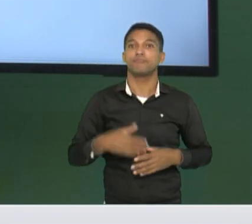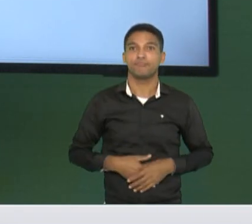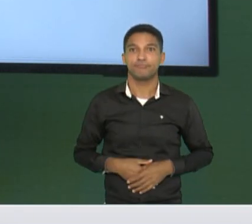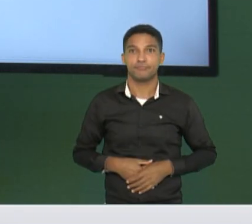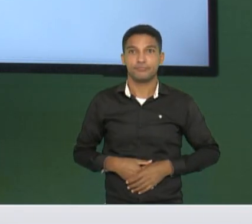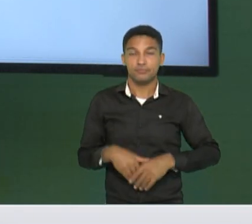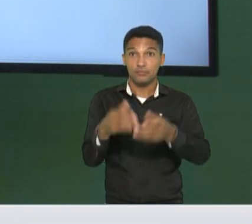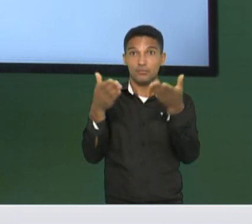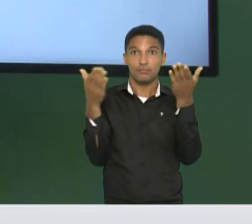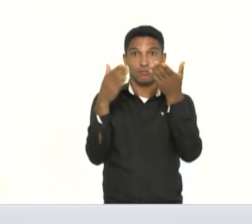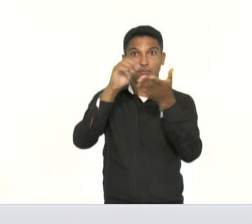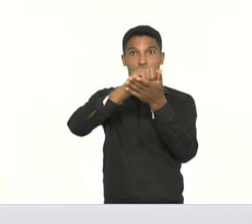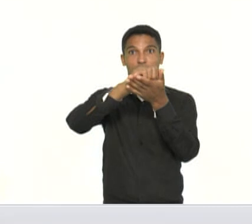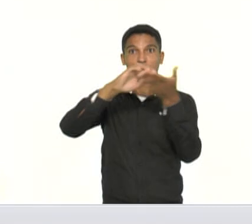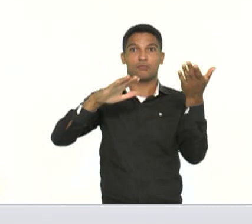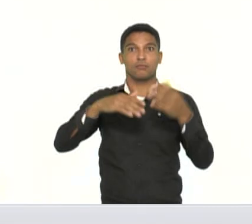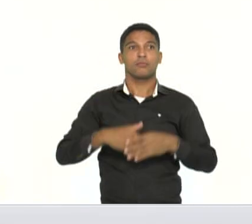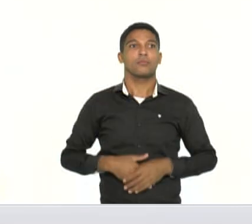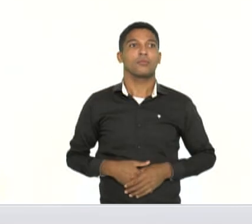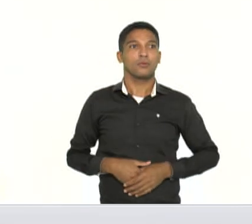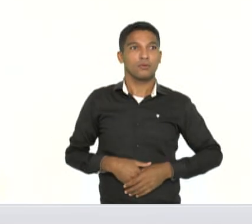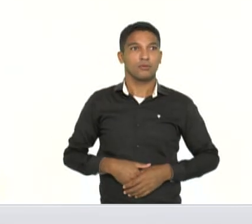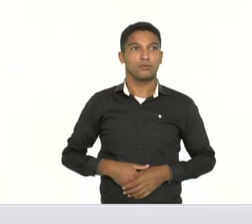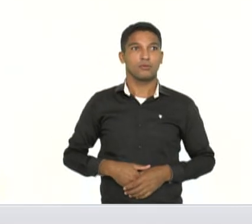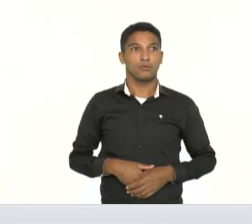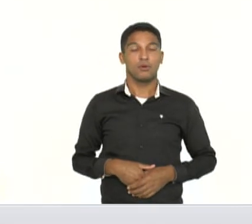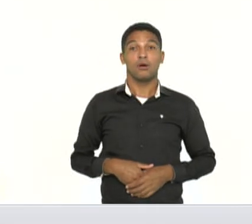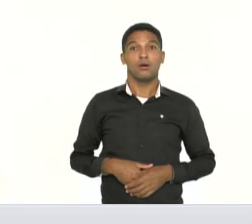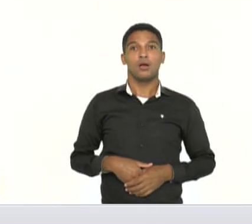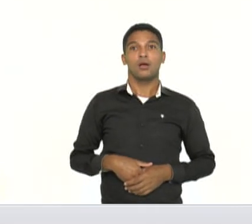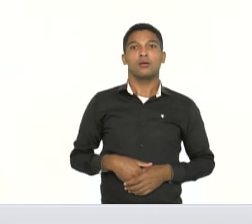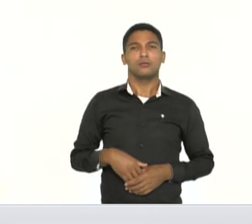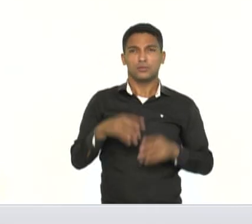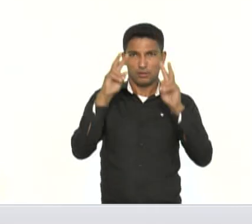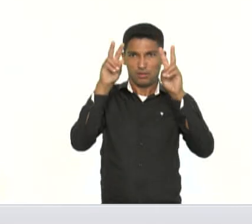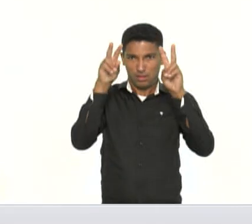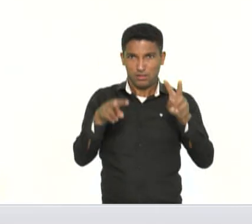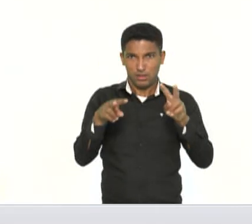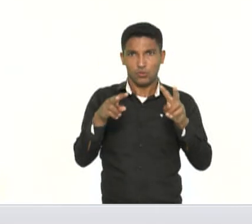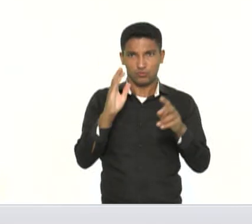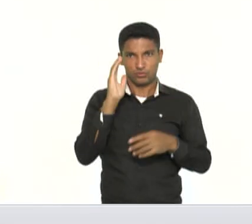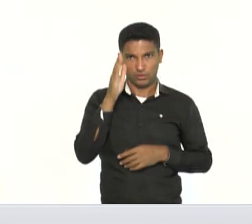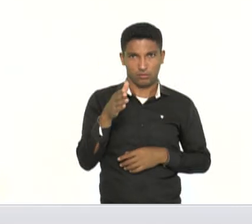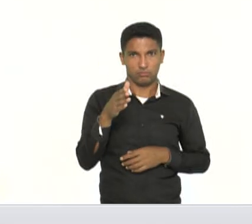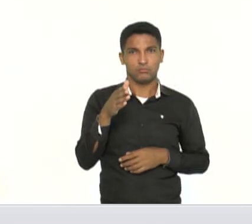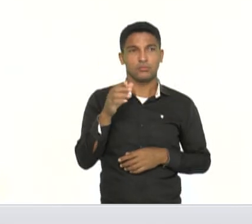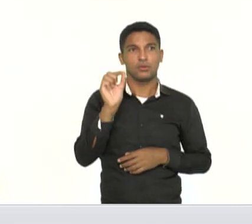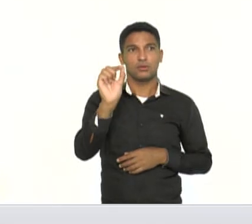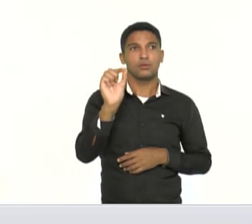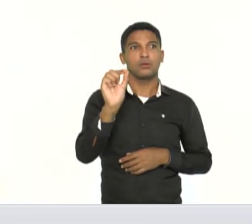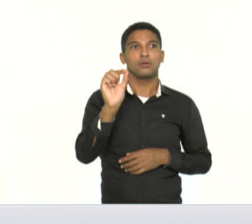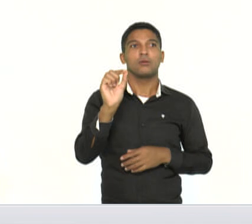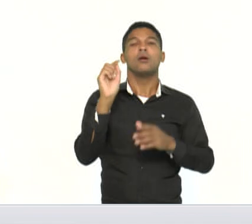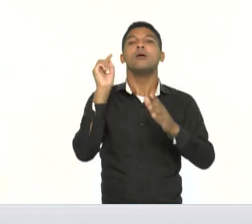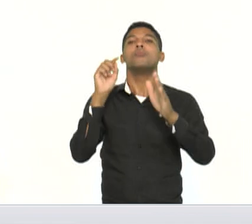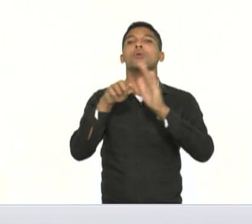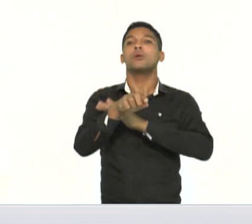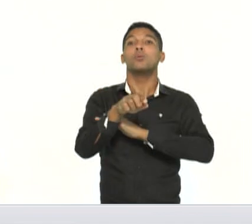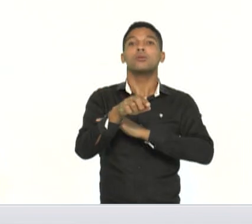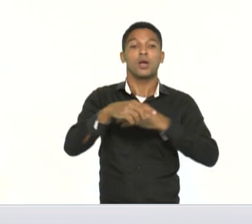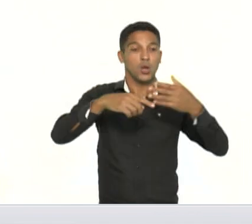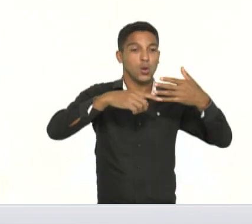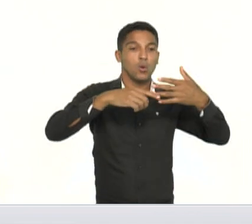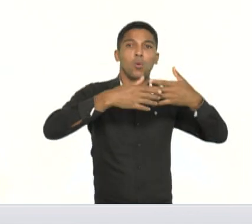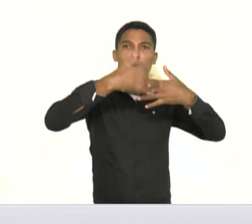eu trouxe para vocês. De acordo com essa reportagem que a gente acabou de ler, com a intensidade de onda é